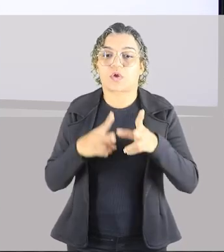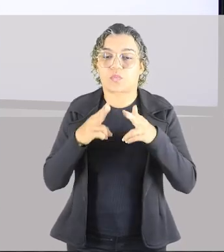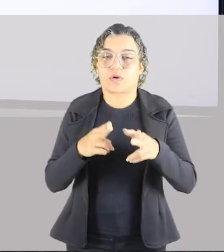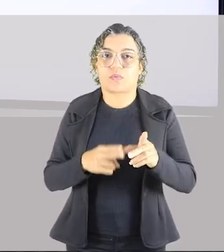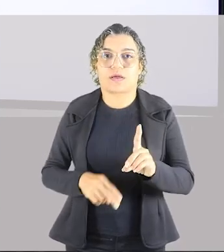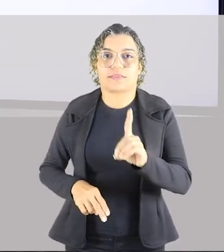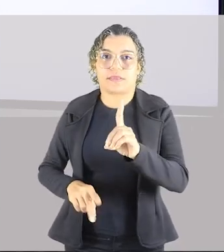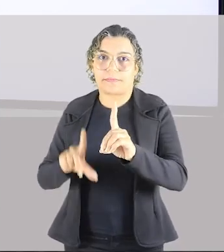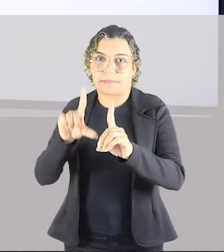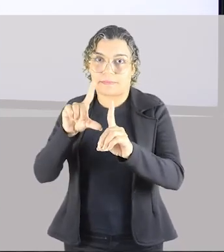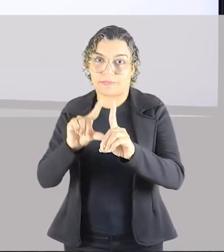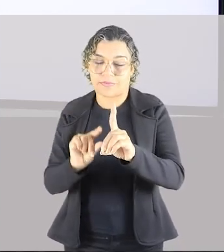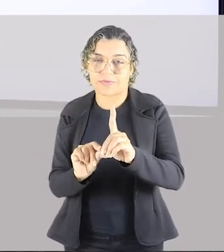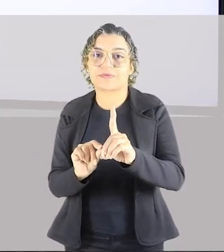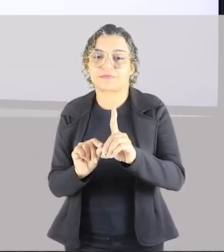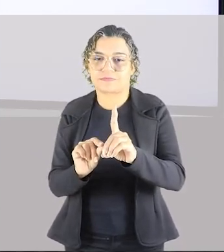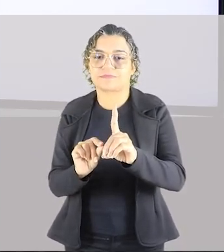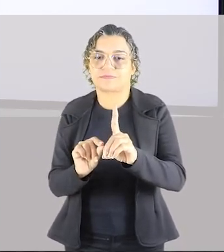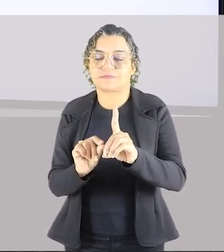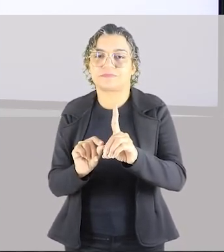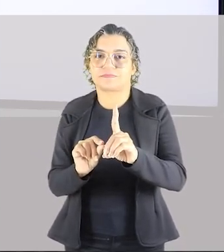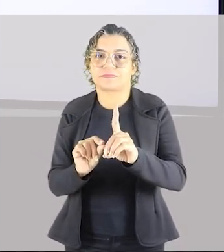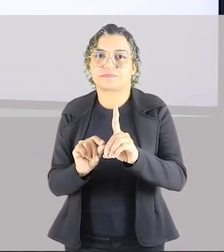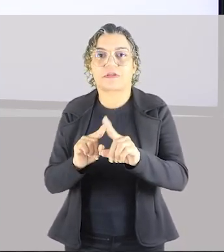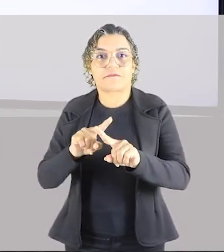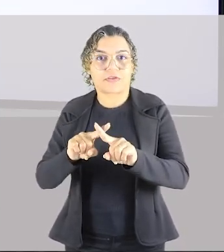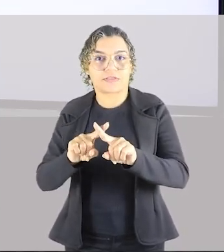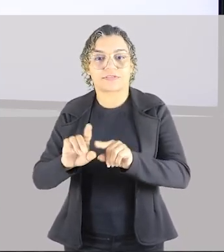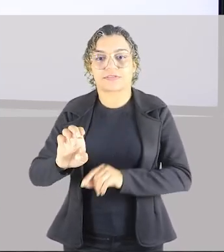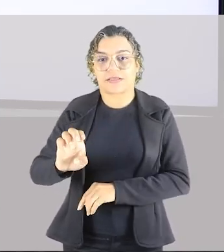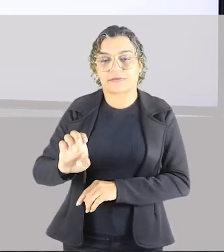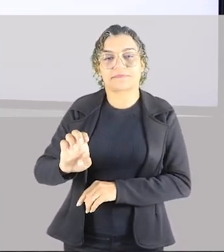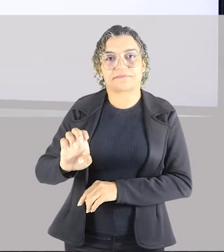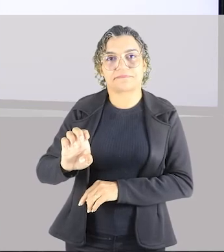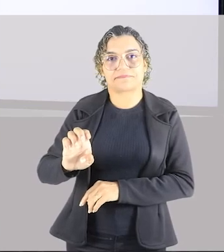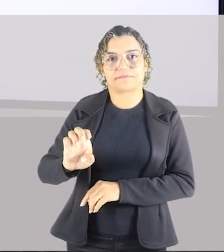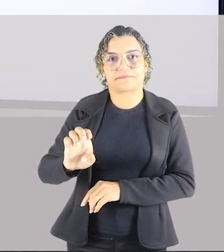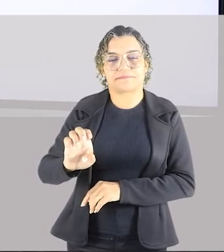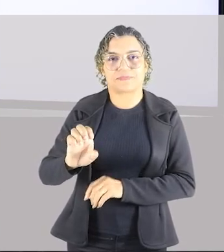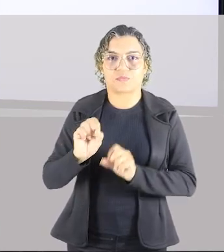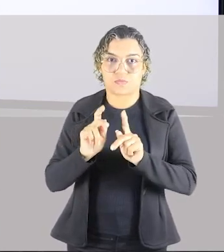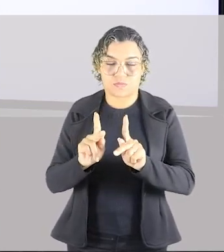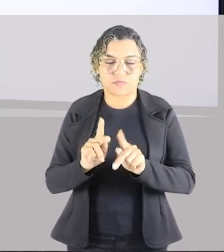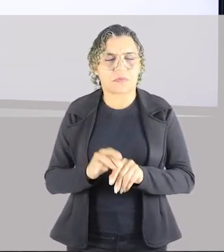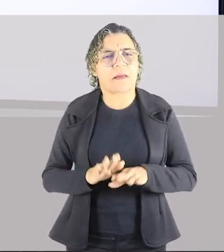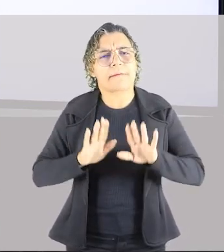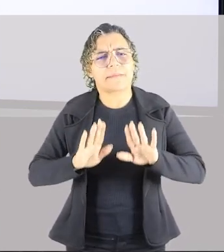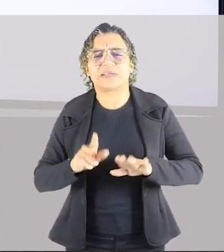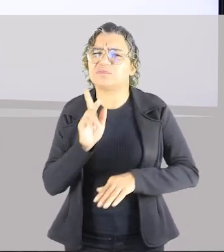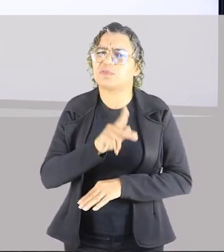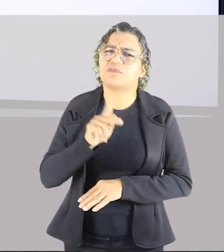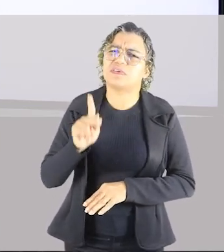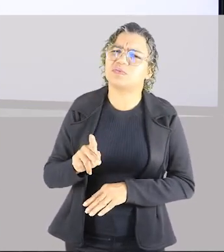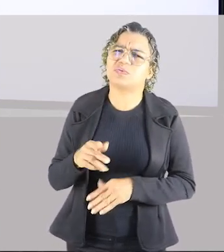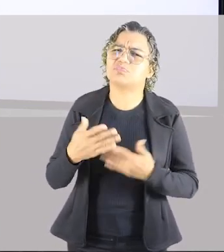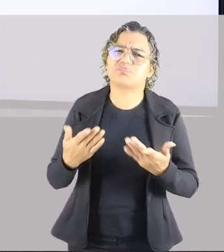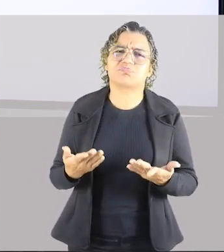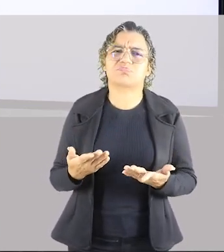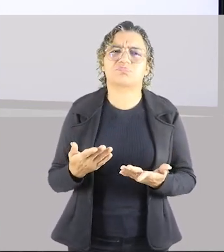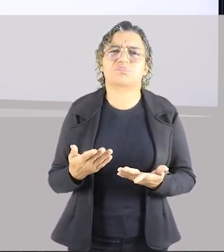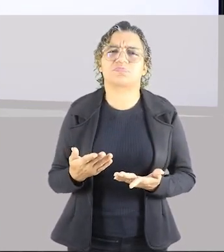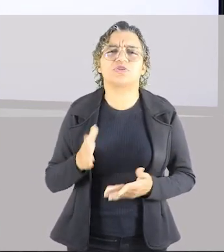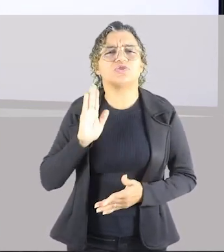igual a distância no mapa em centímetros vezes a escala, que é centímetros. Mas, Marcos, eu